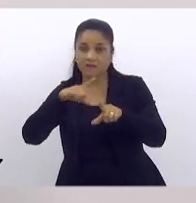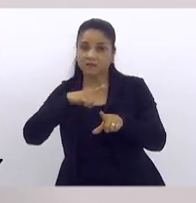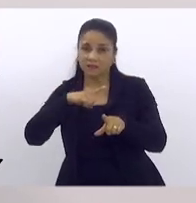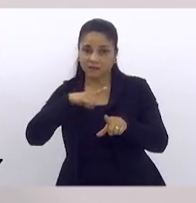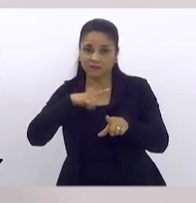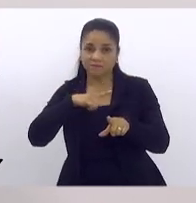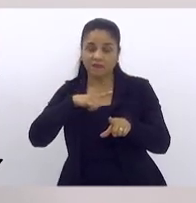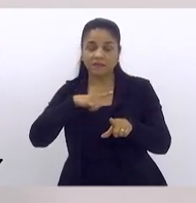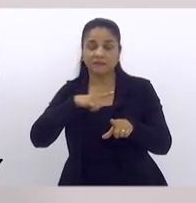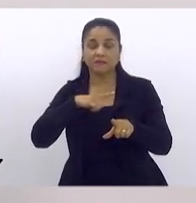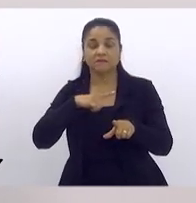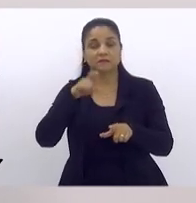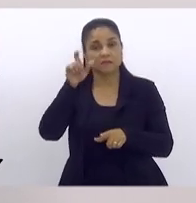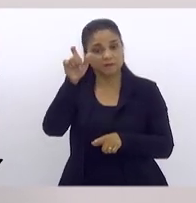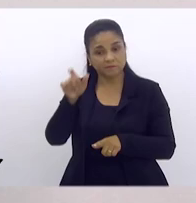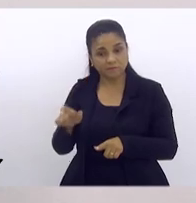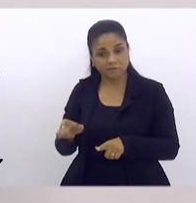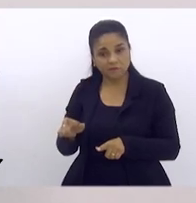interpreta